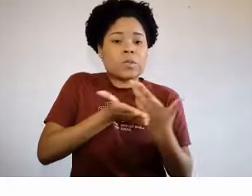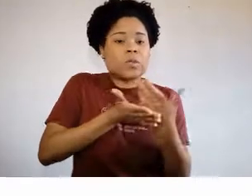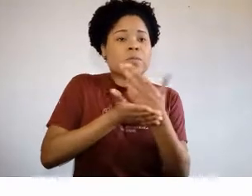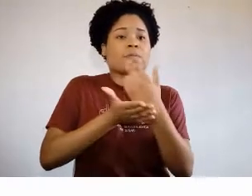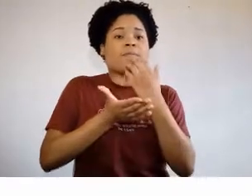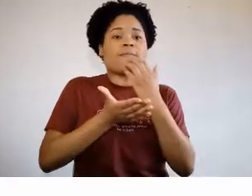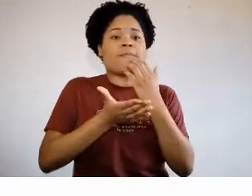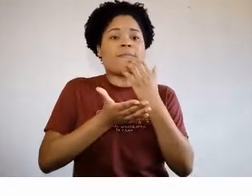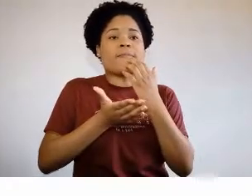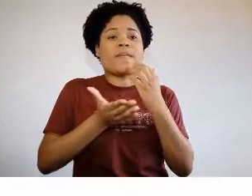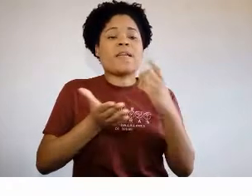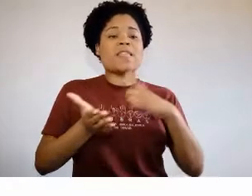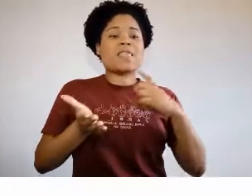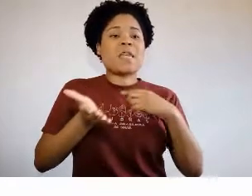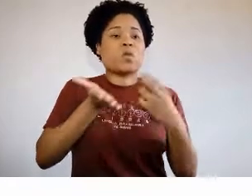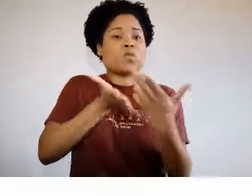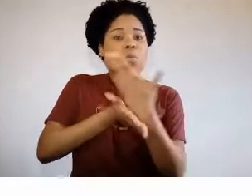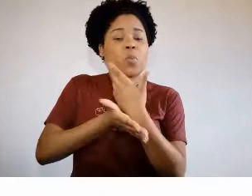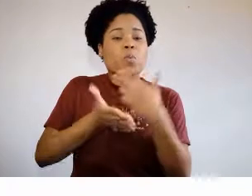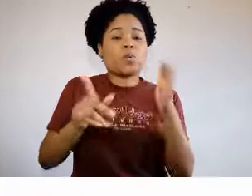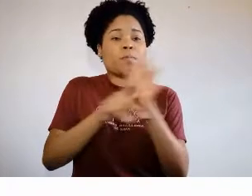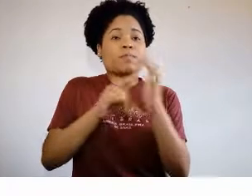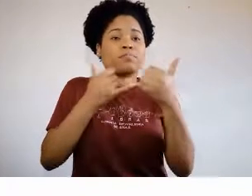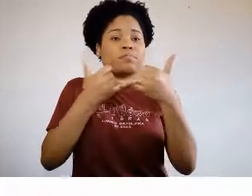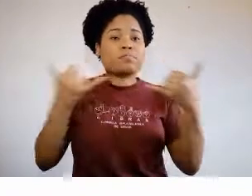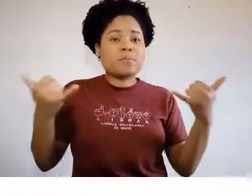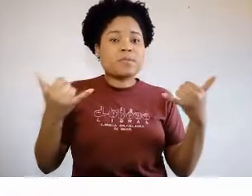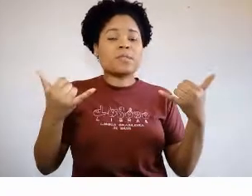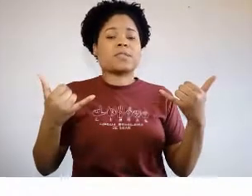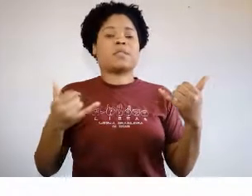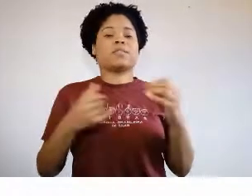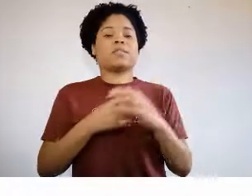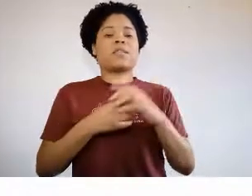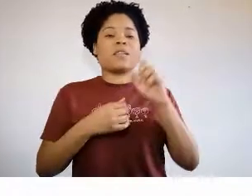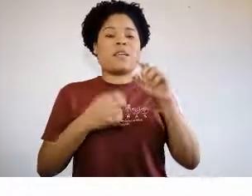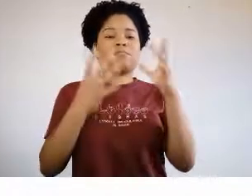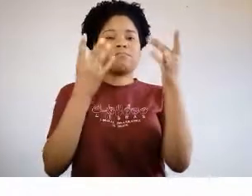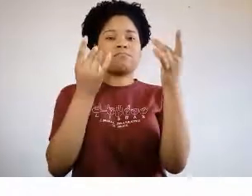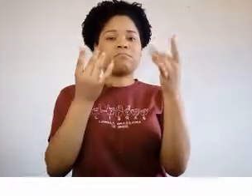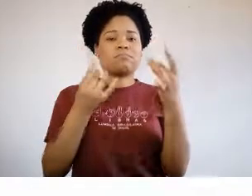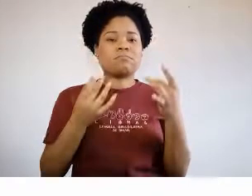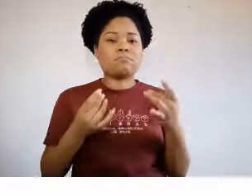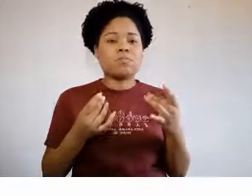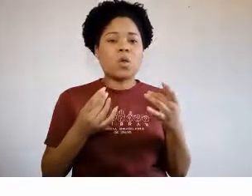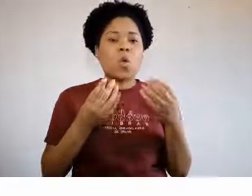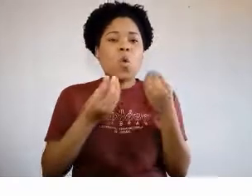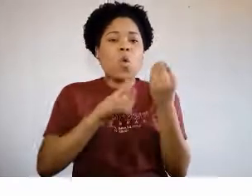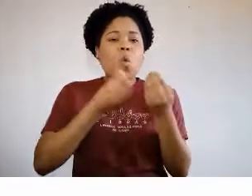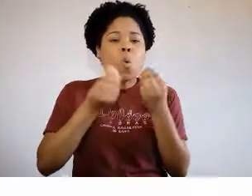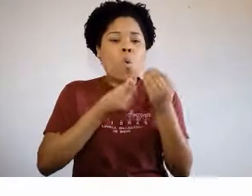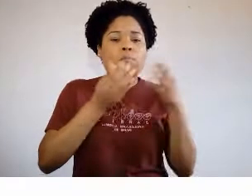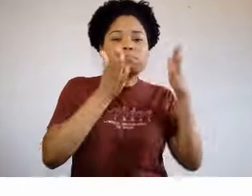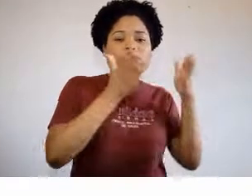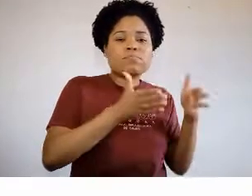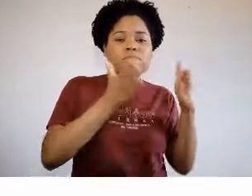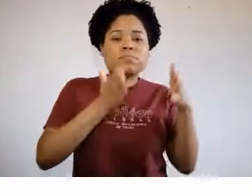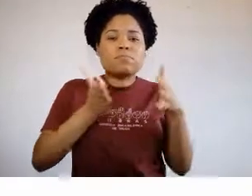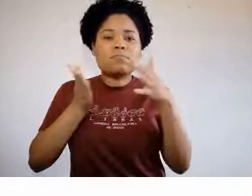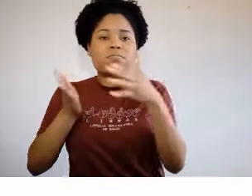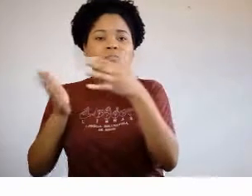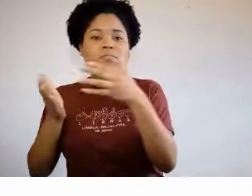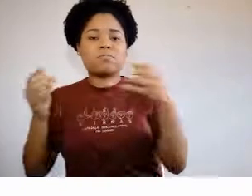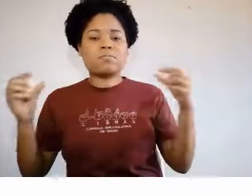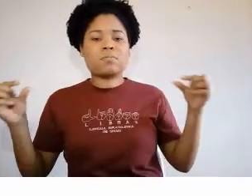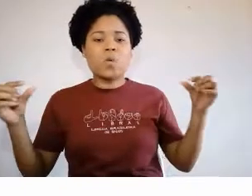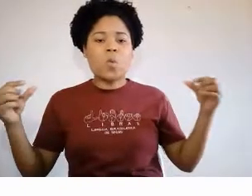Topologia. Nós temos a topologia de uma rede, né, que descreve a forma pelo qual os